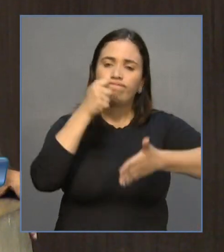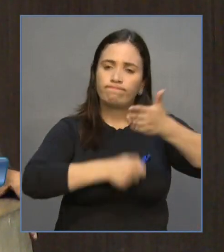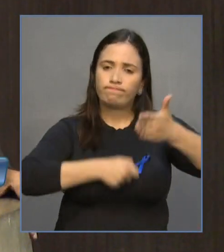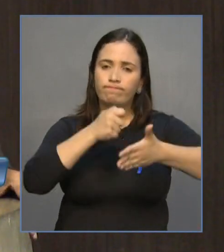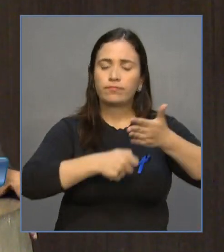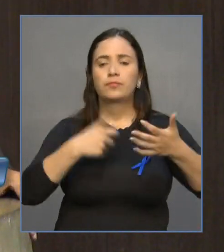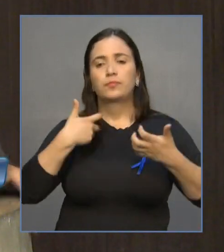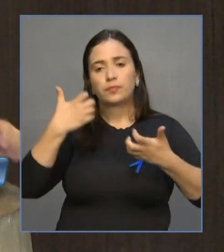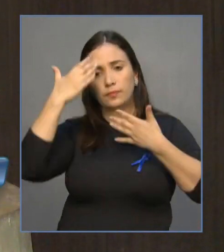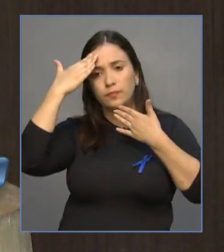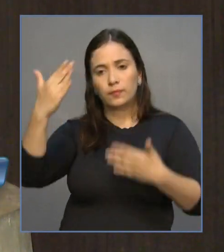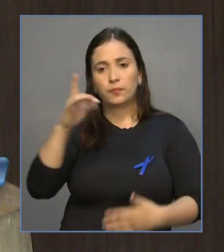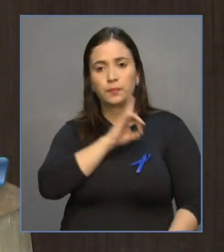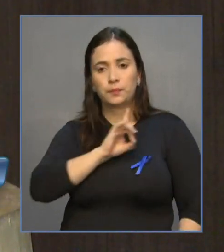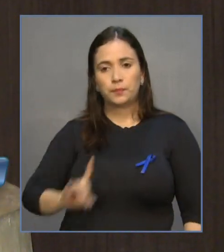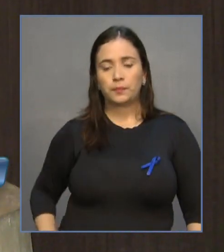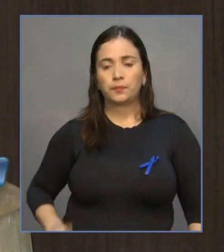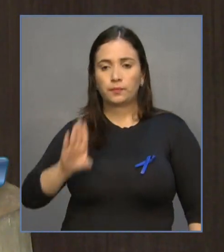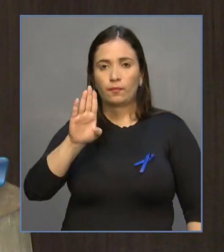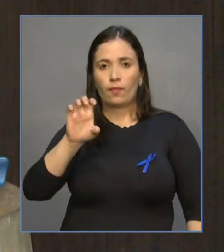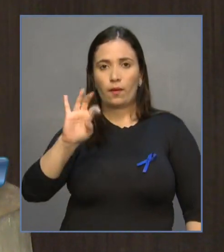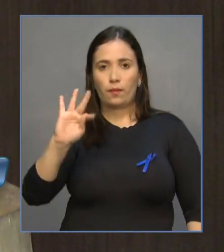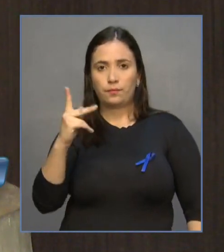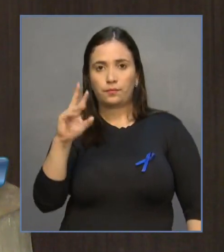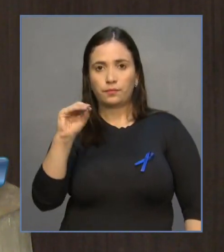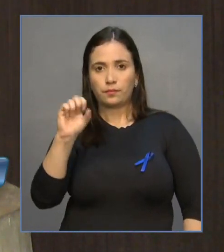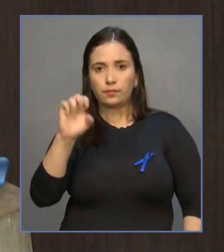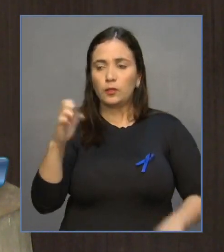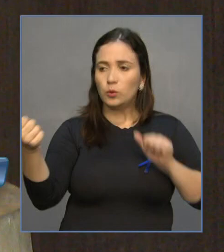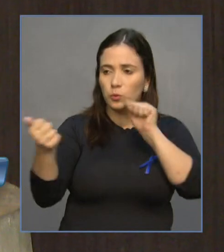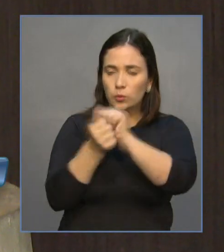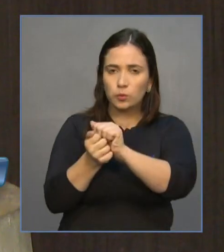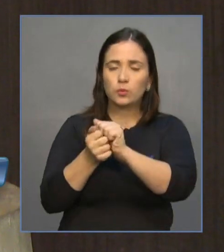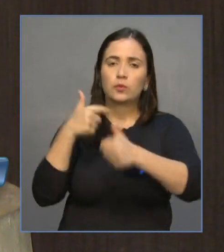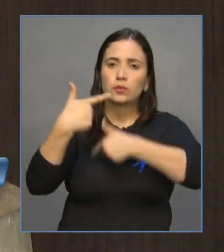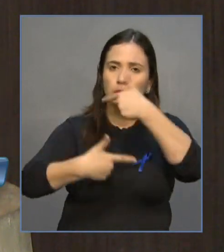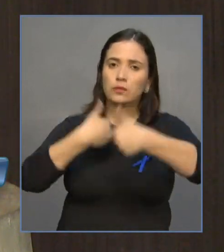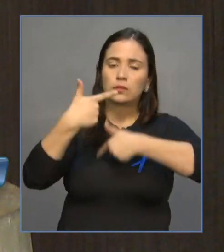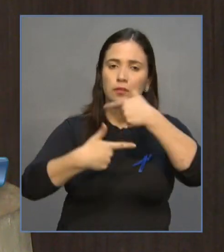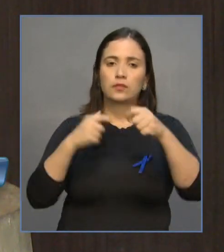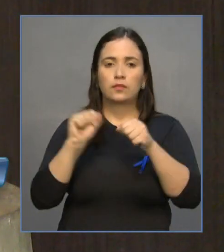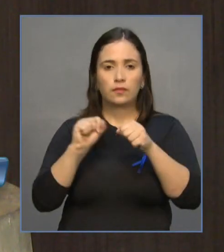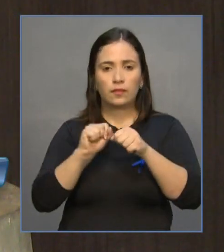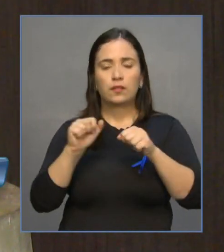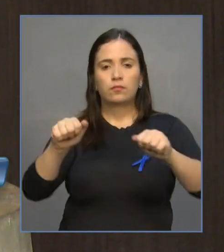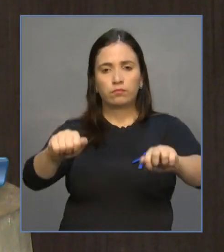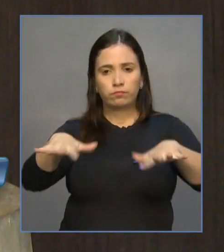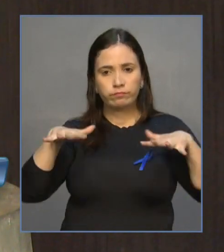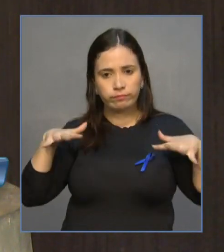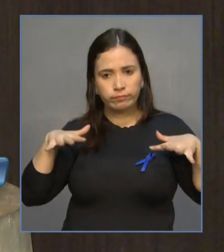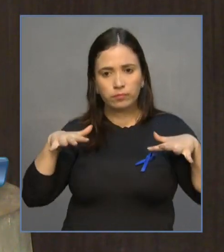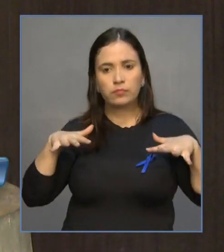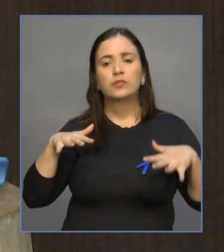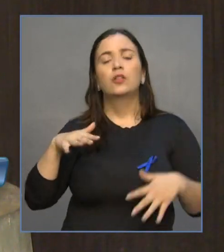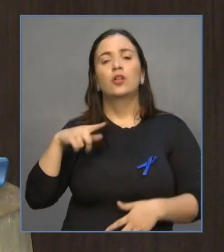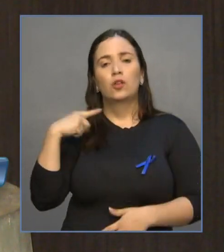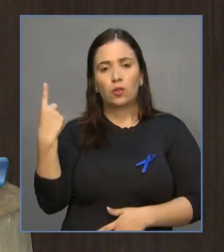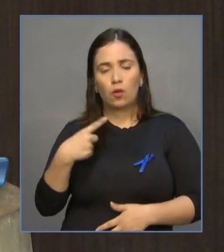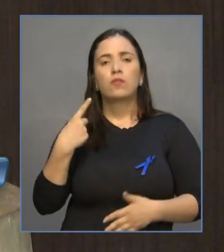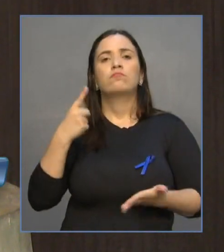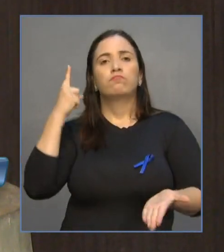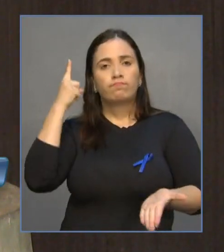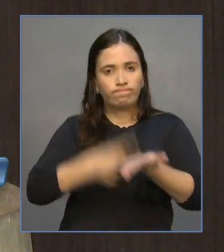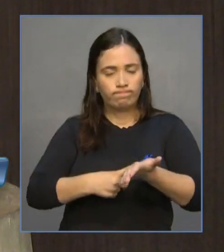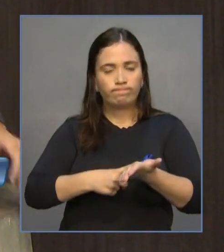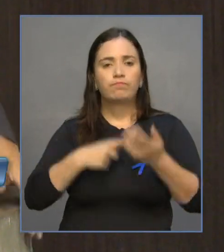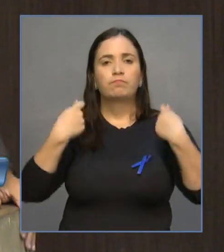Queria agradecer a presença da deputada Beth Rose, que comigo também ladeamos a audiência e firmamos este entendimento